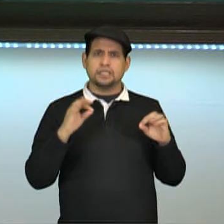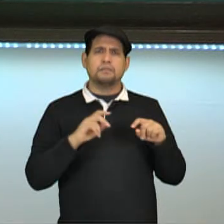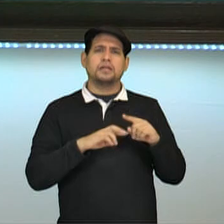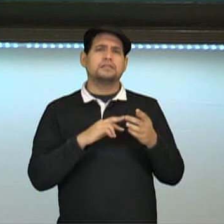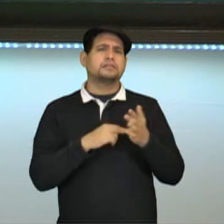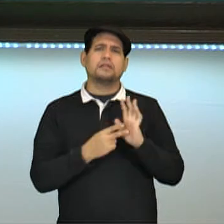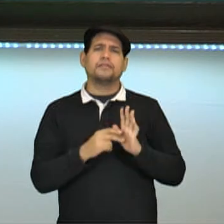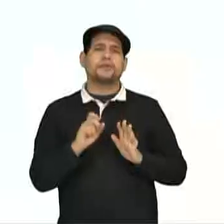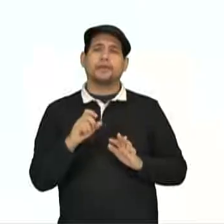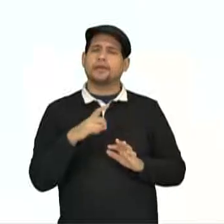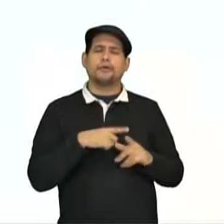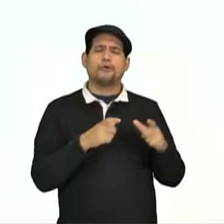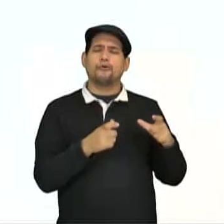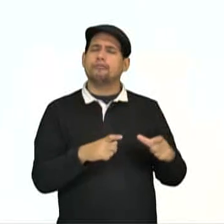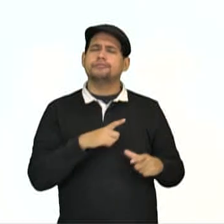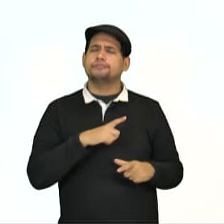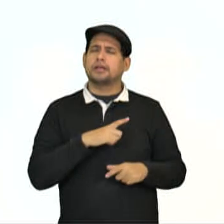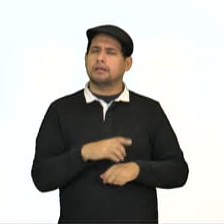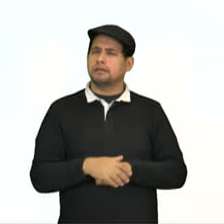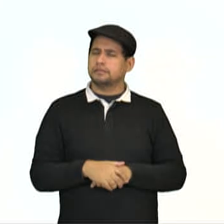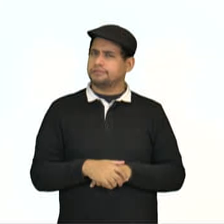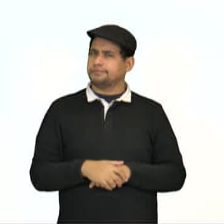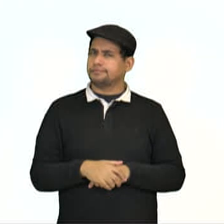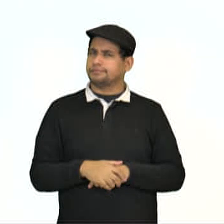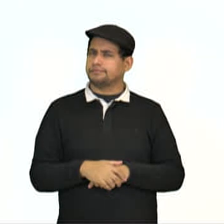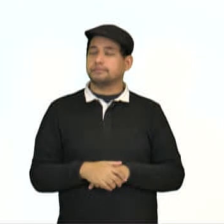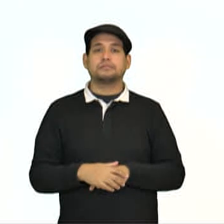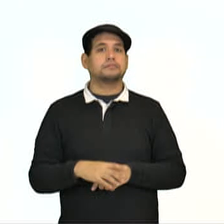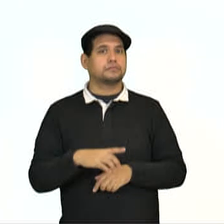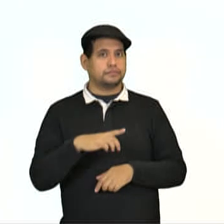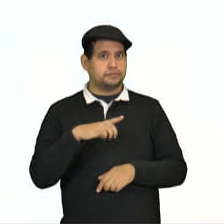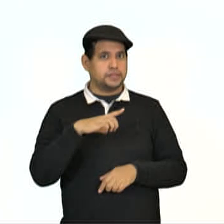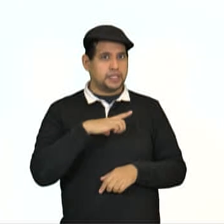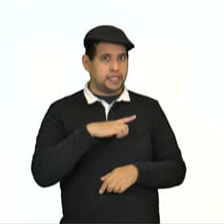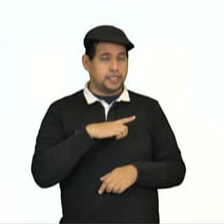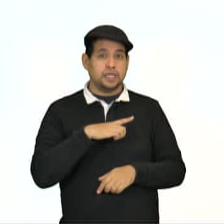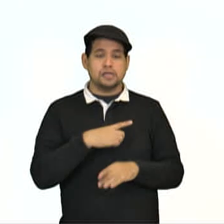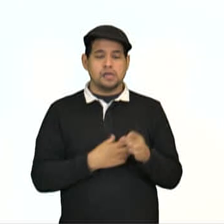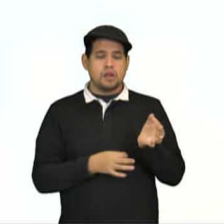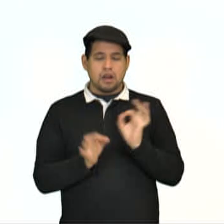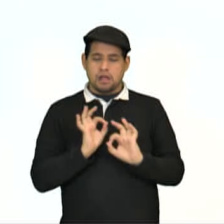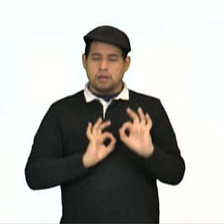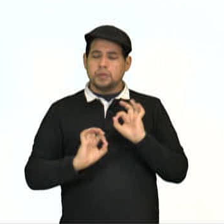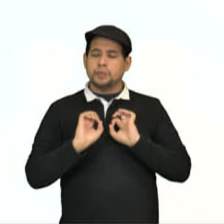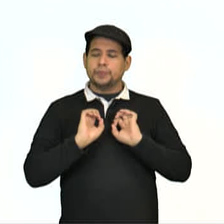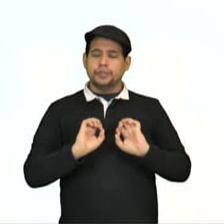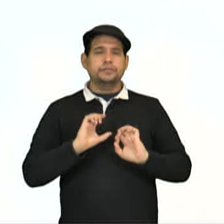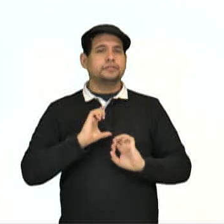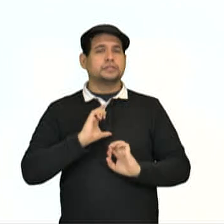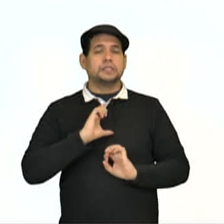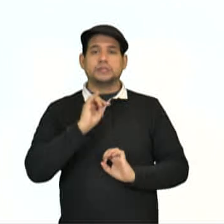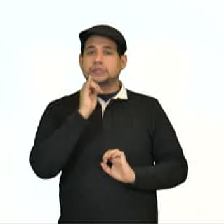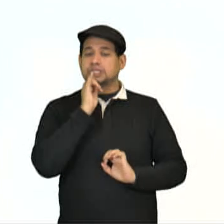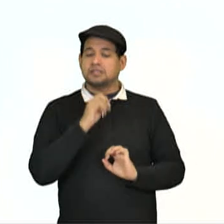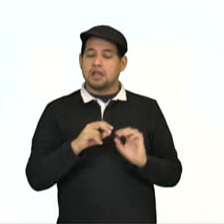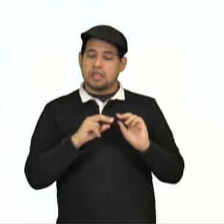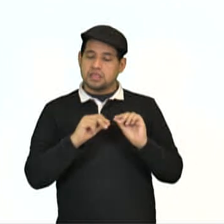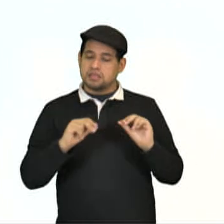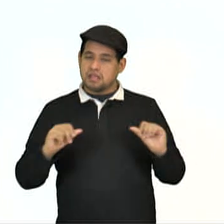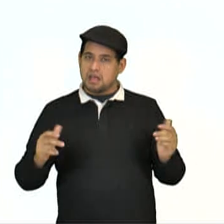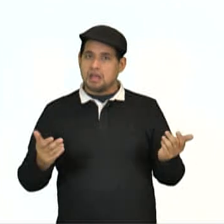são encontrados onde, professora? Eles são organismos que podem ser encontrados tanto na